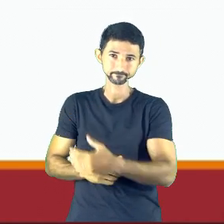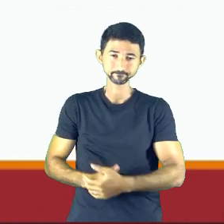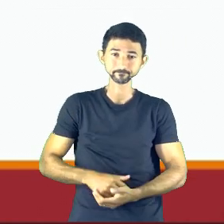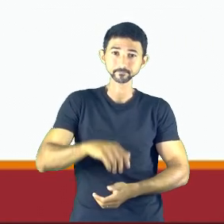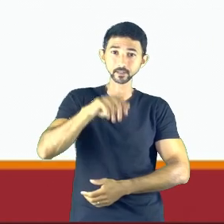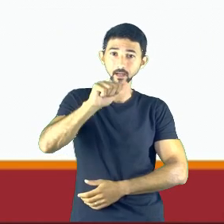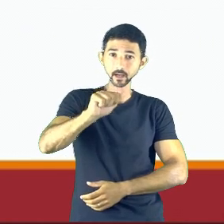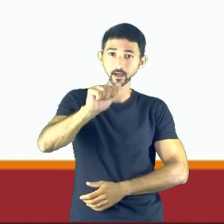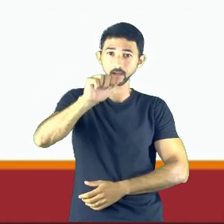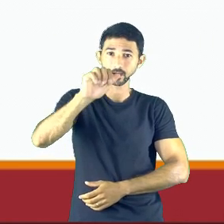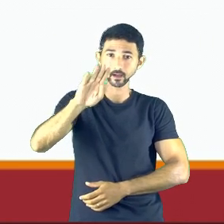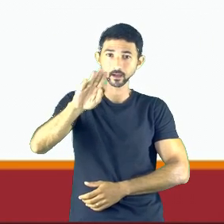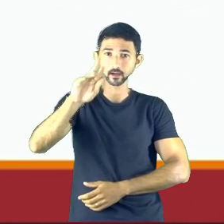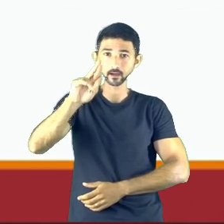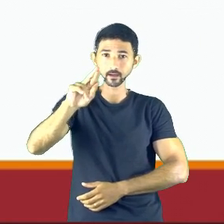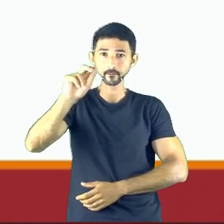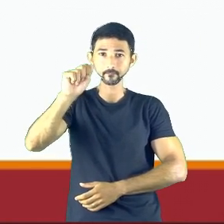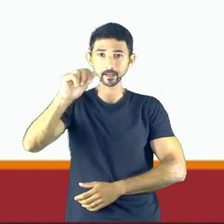Bora ver?